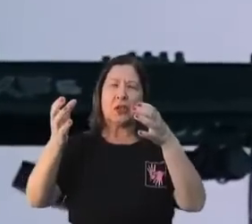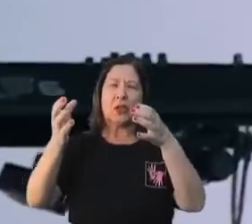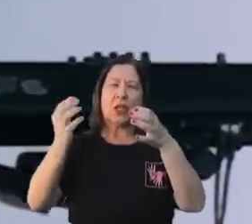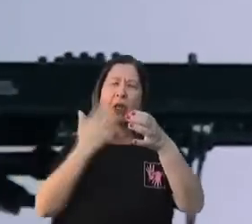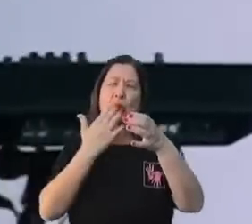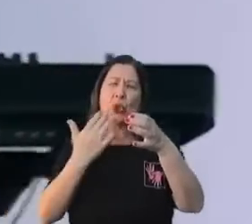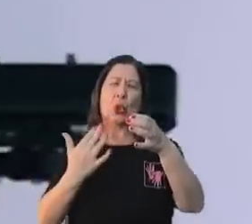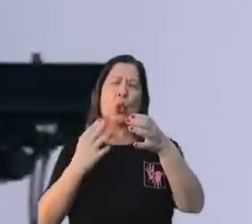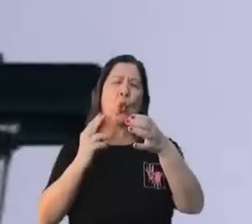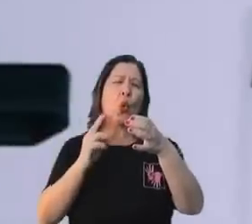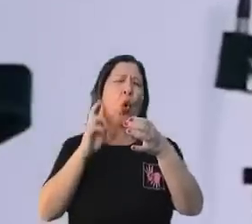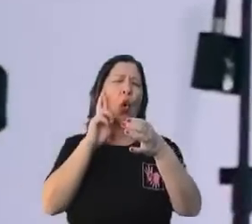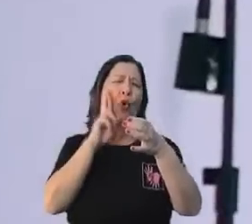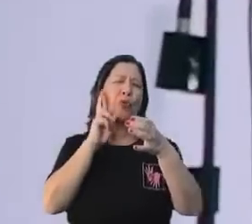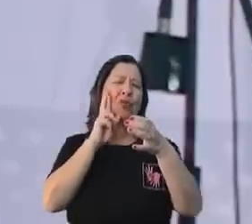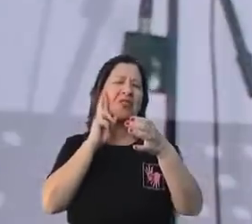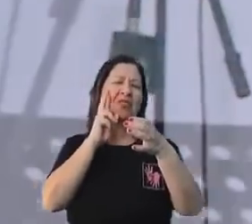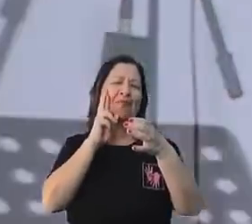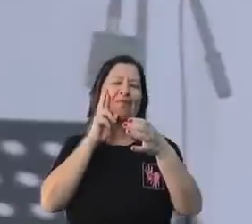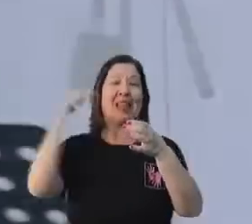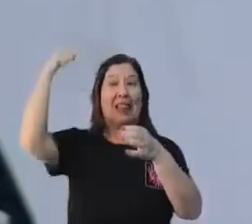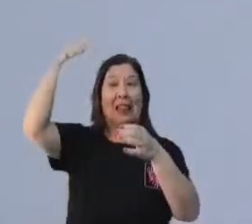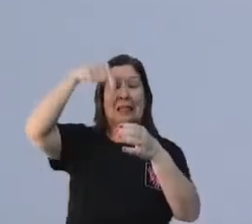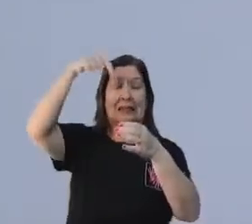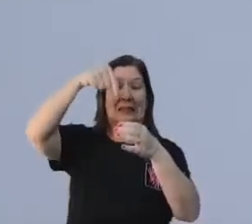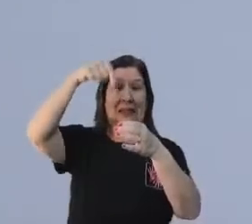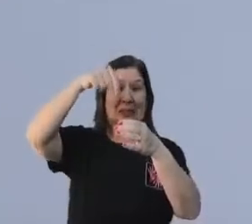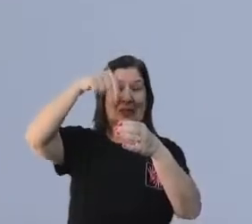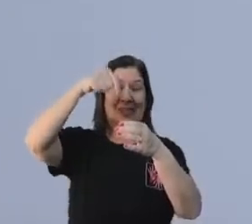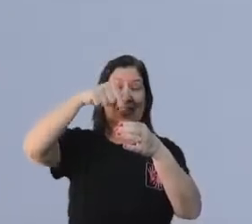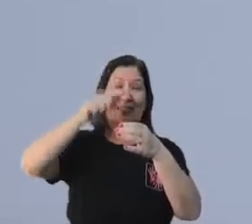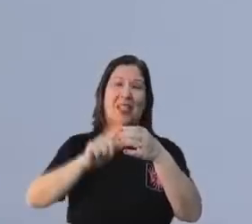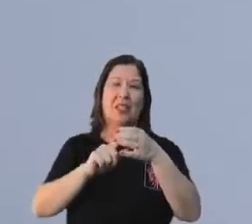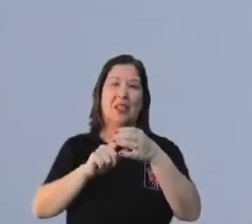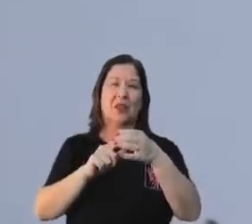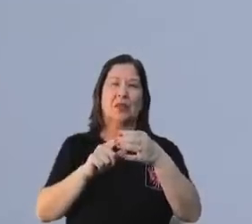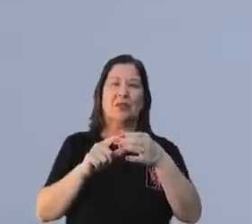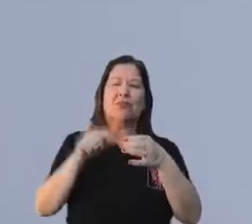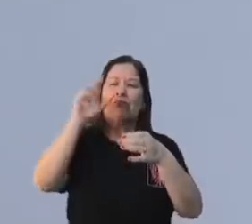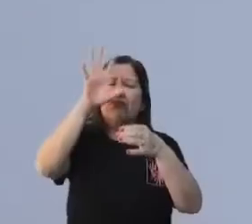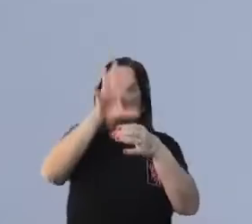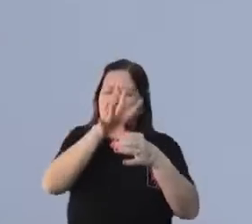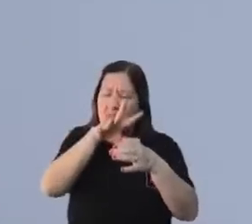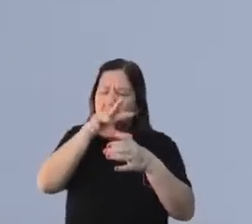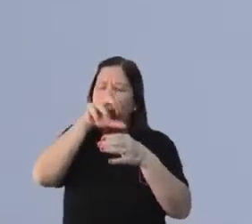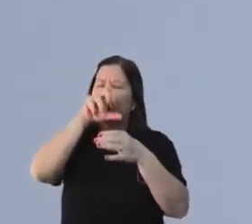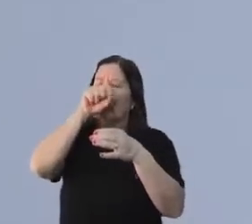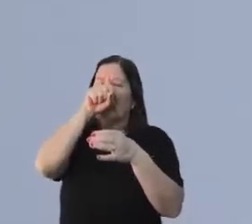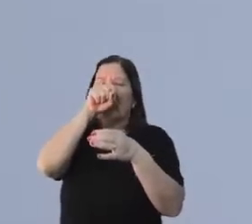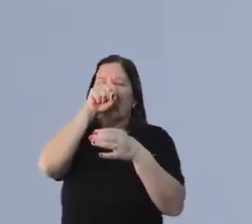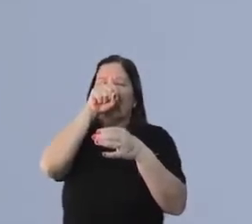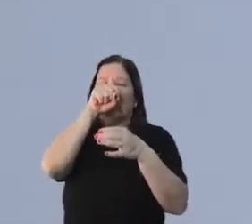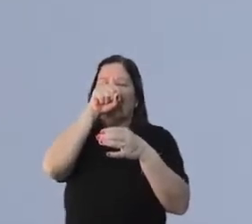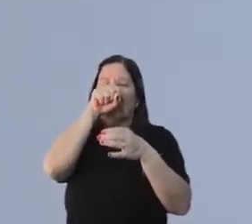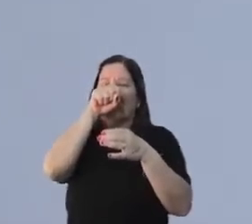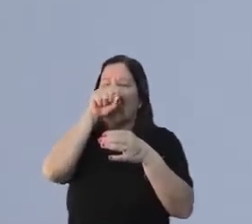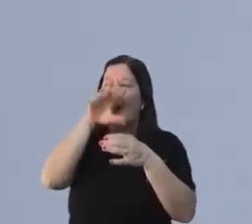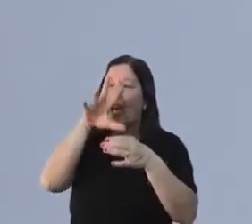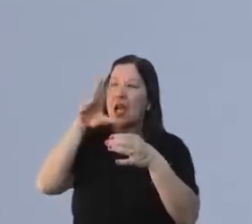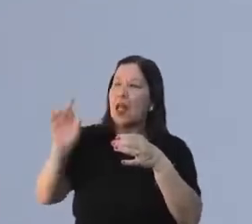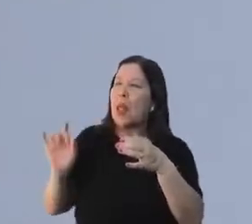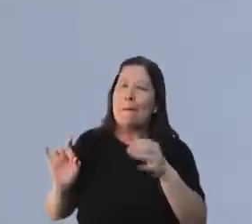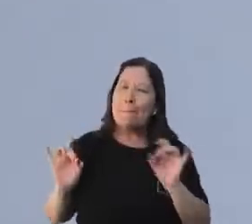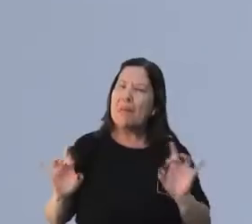diz Mateus que dentro deste vaso tem um perfume preciosíssimo, feito de nardo